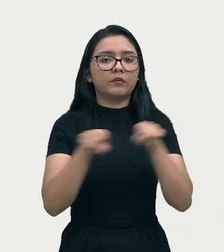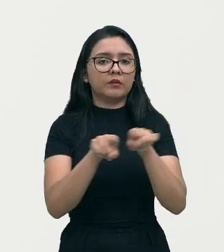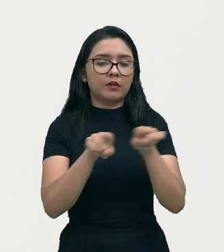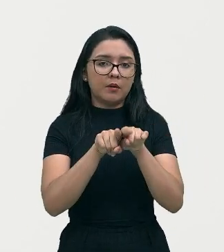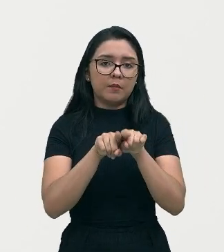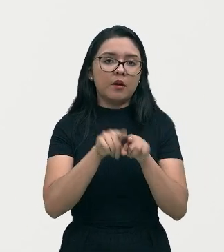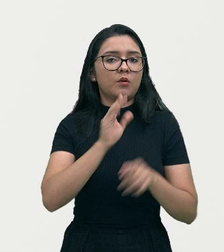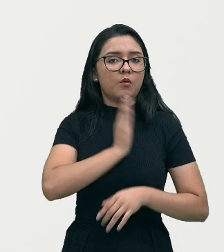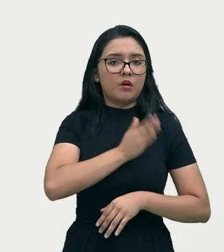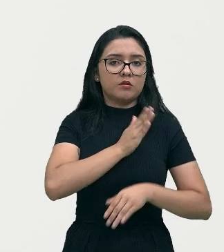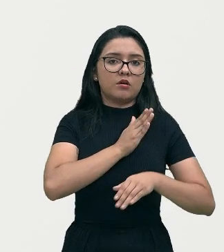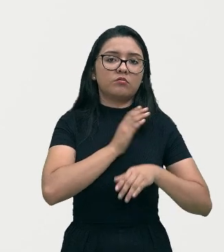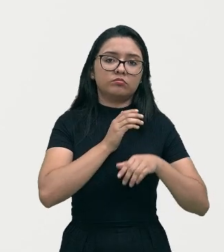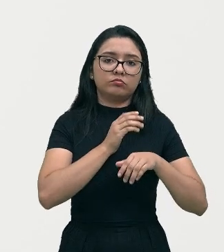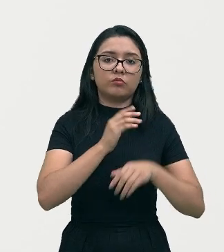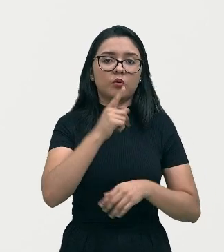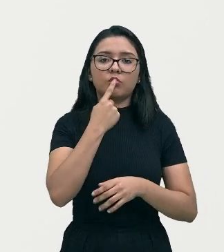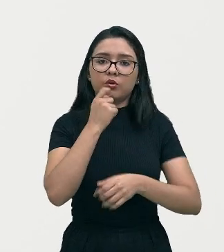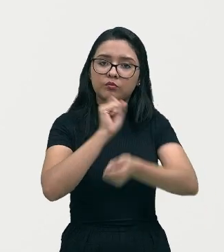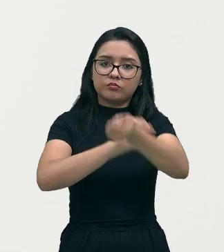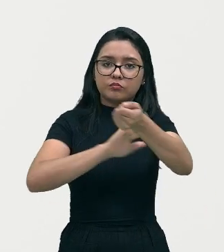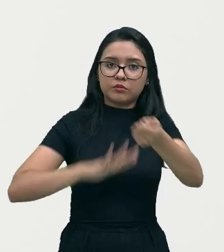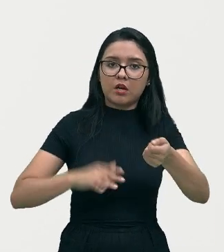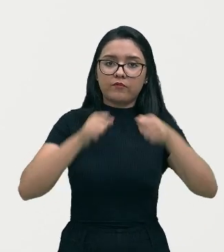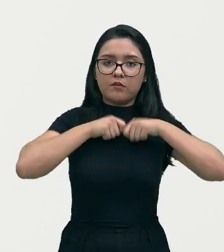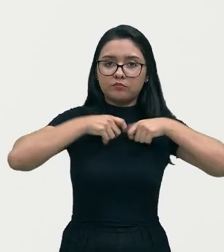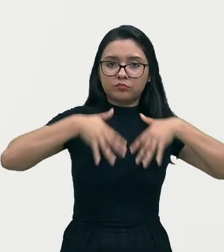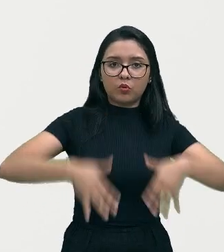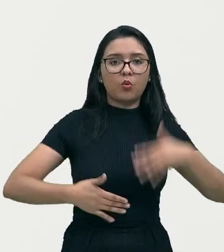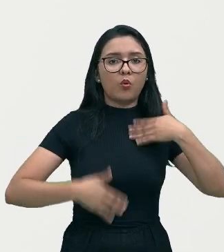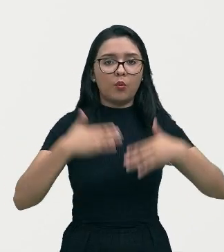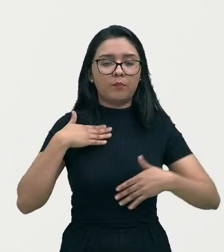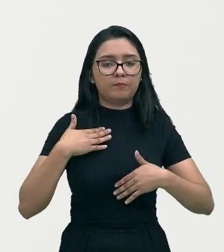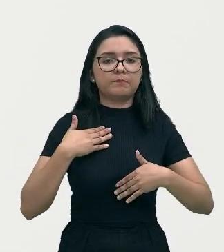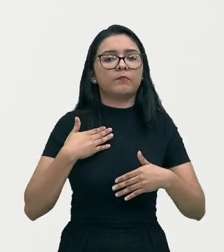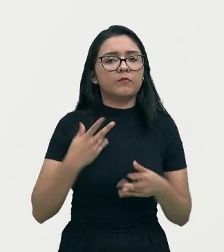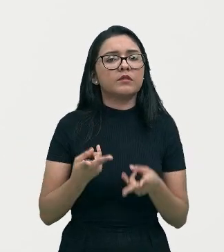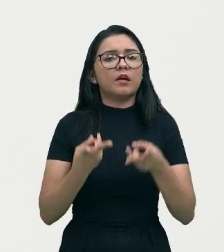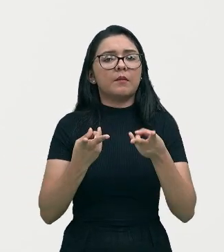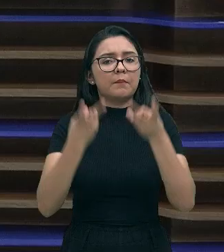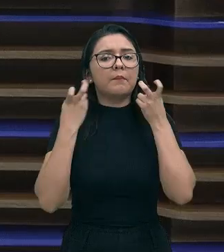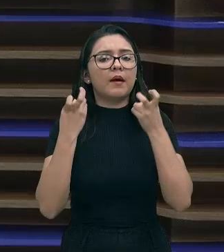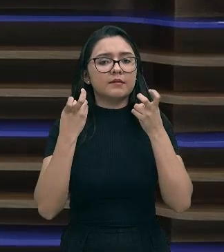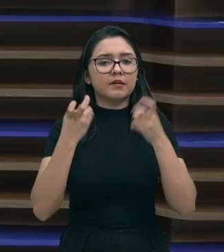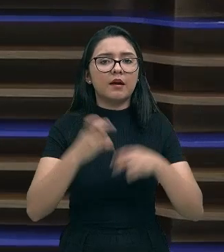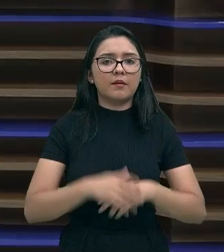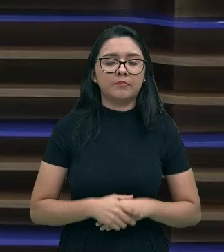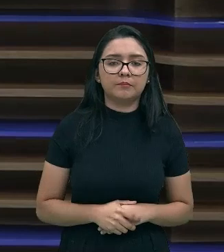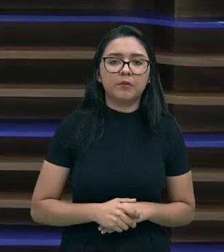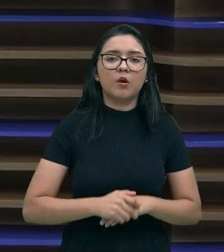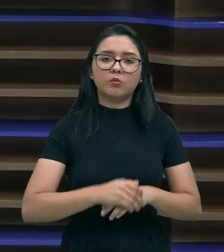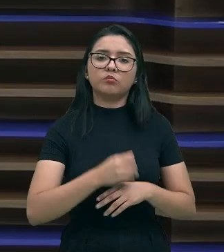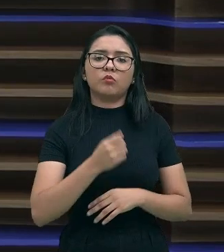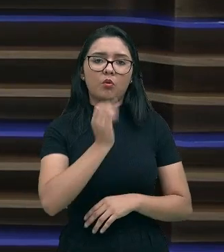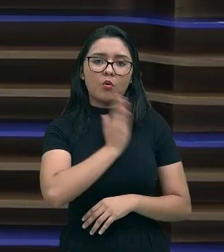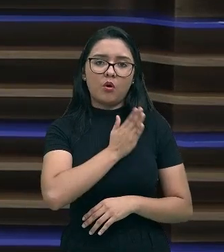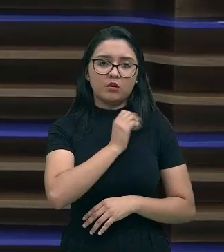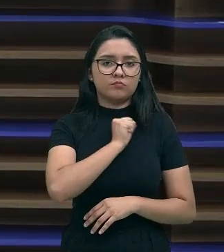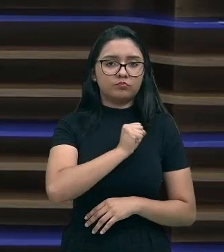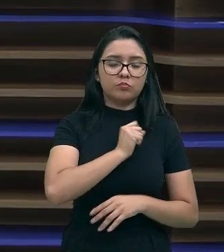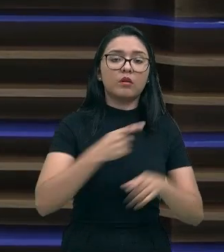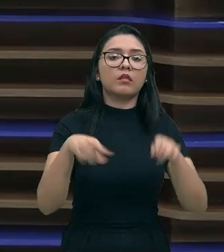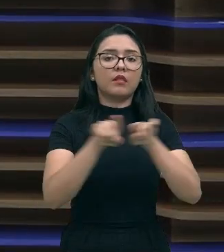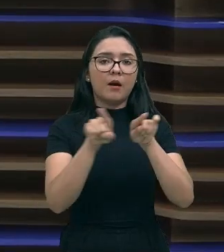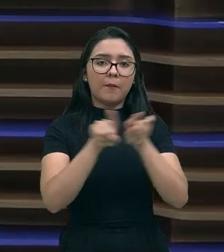o restante do corpo, tá bom? Então, a gente observa esse trabalho aí conjunto do pulmão, dos pulmões, né,